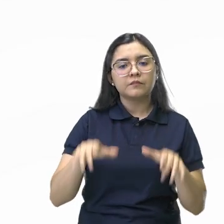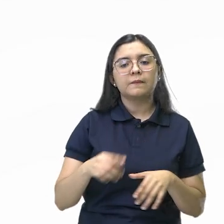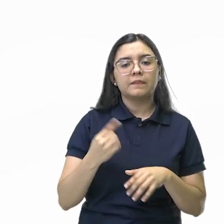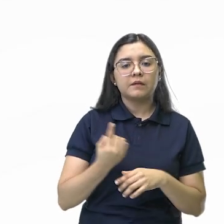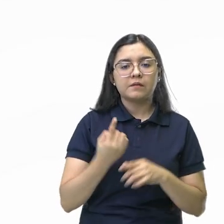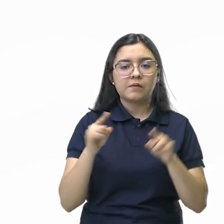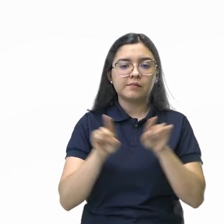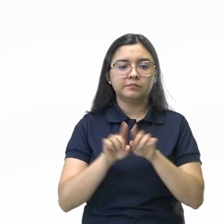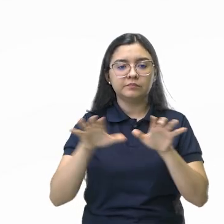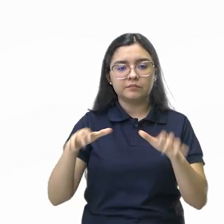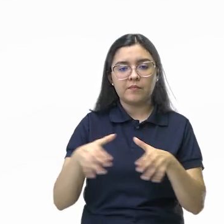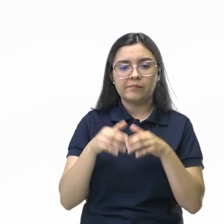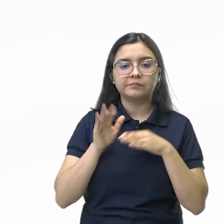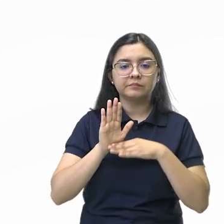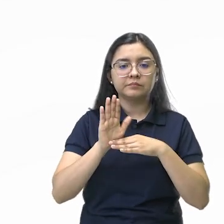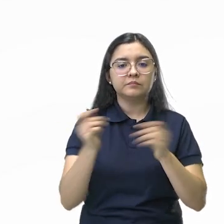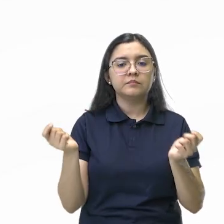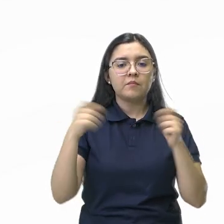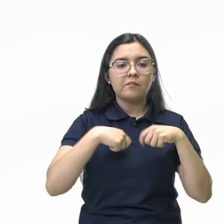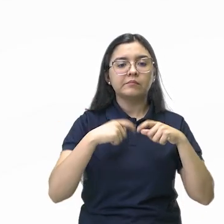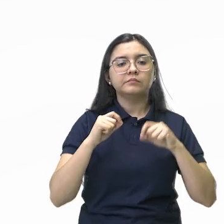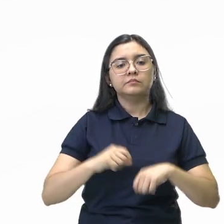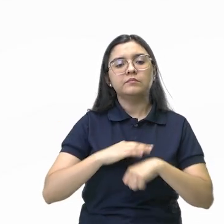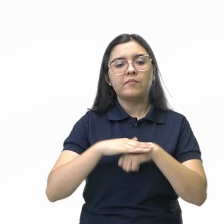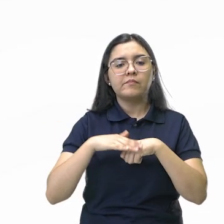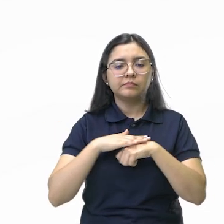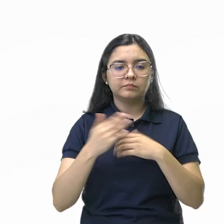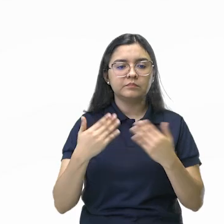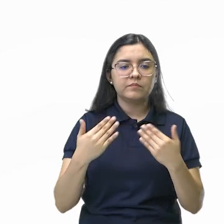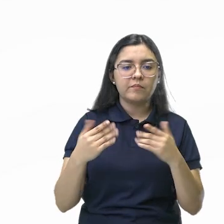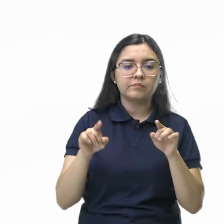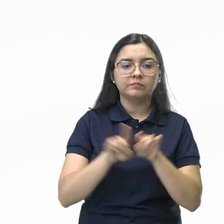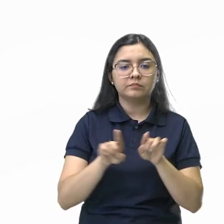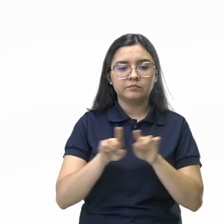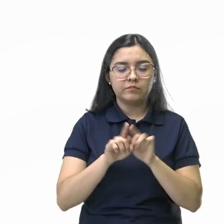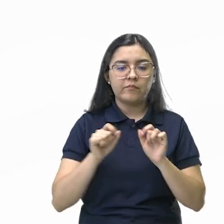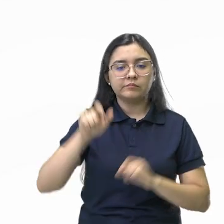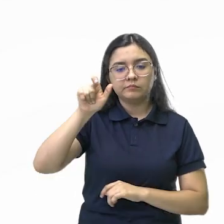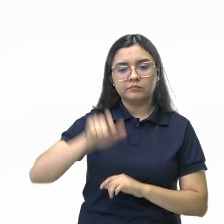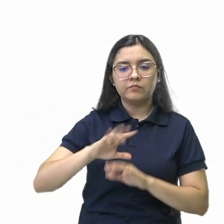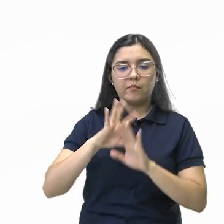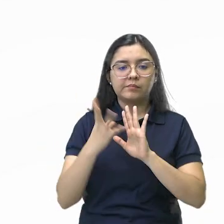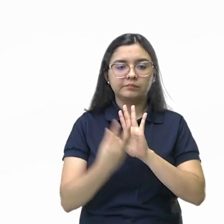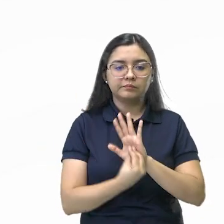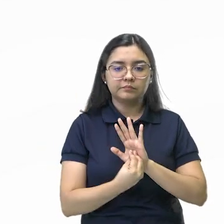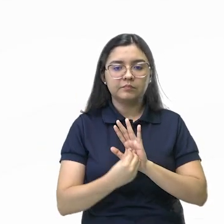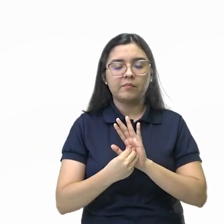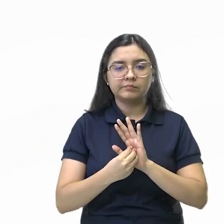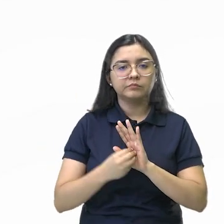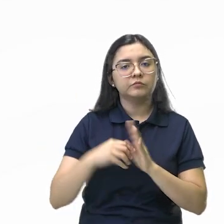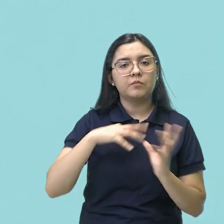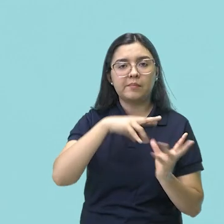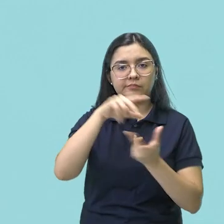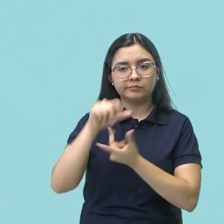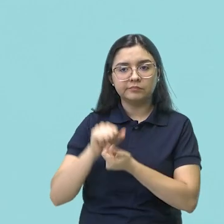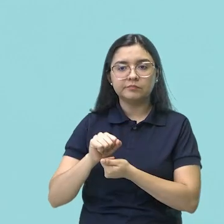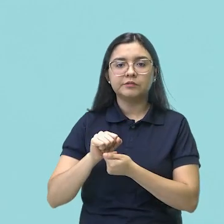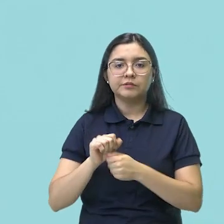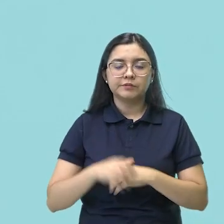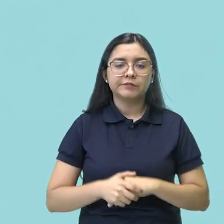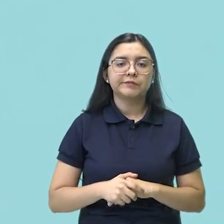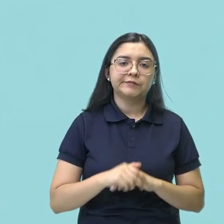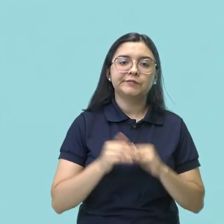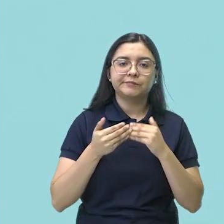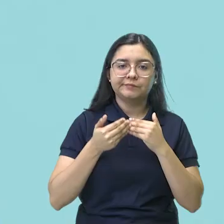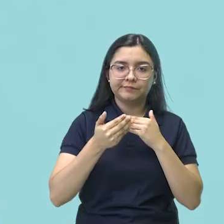coletivas e colaborativas que promovam o diálogo permanente do sujeito amazônico com o mundo.